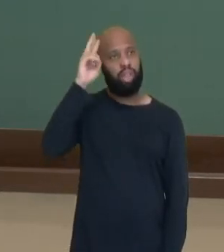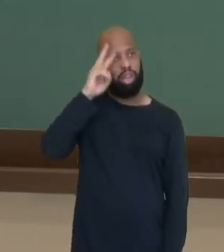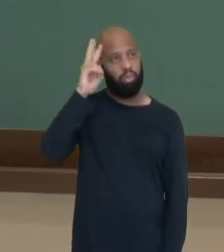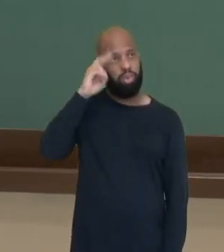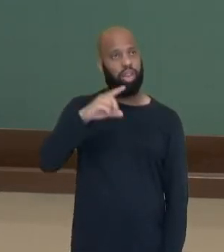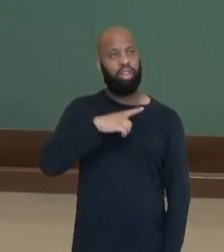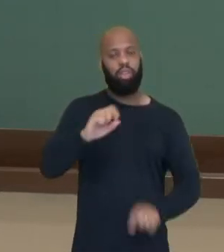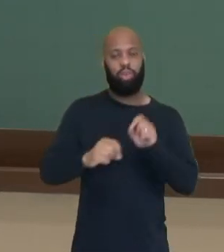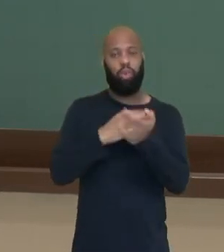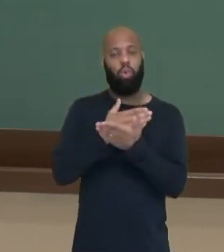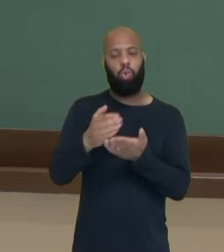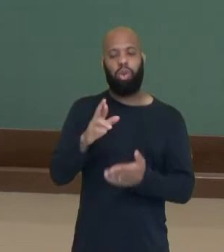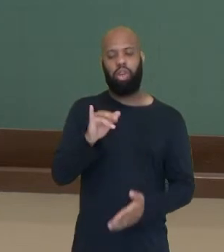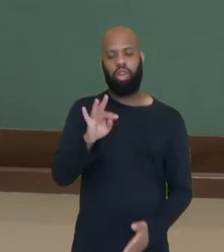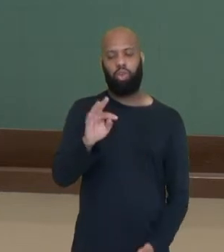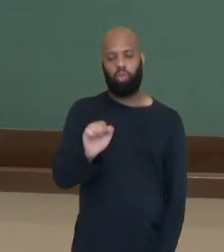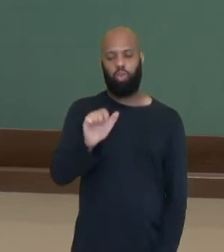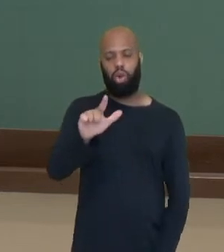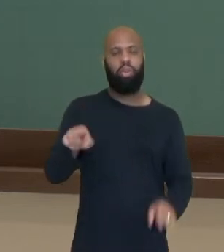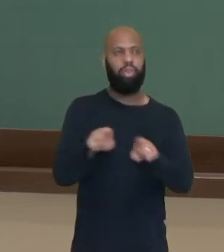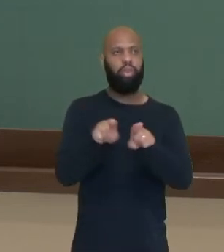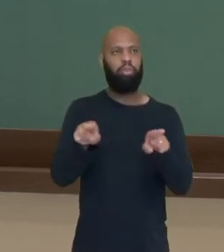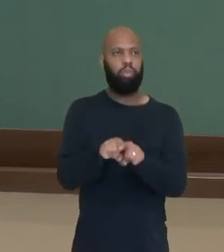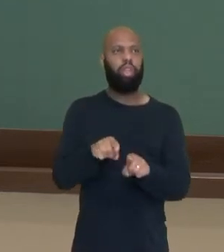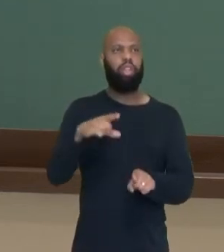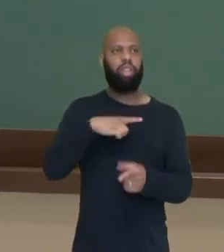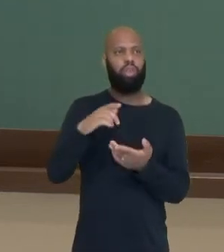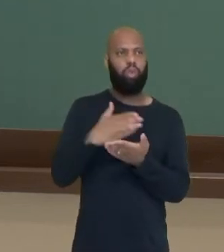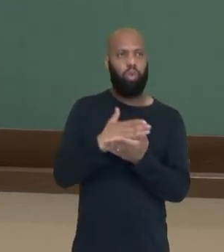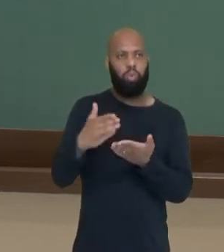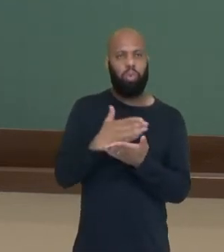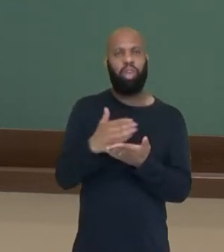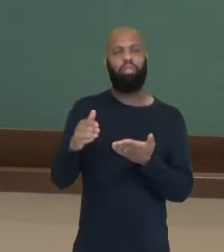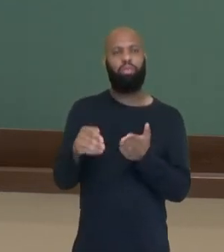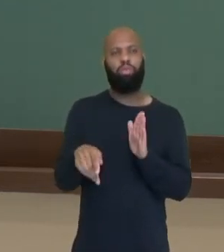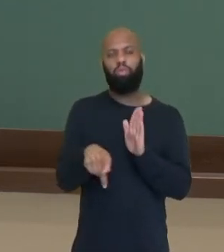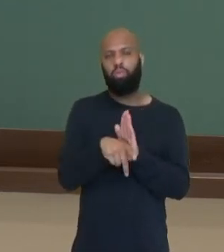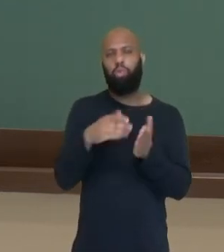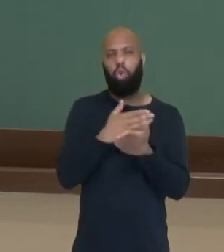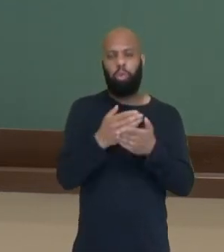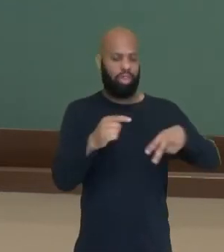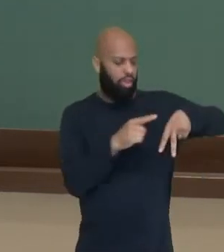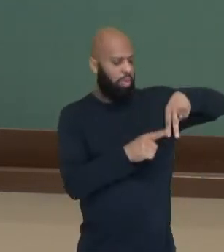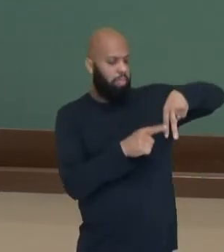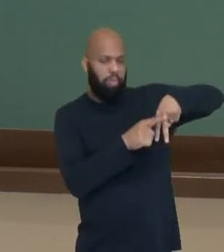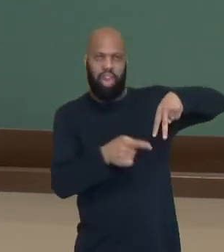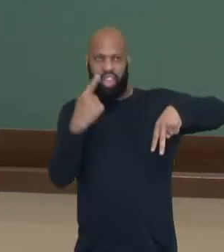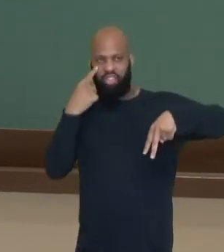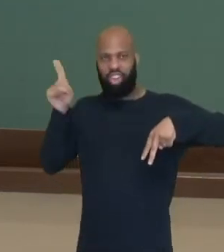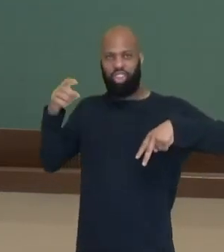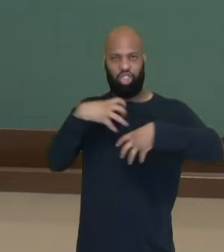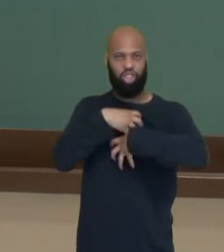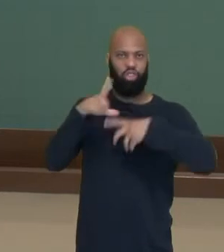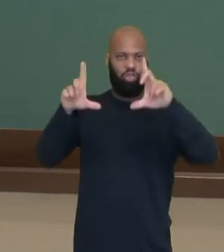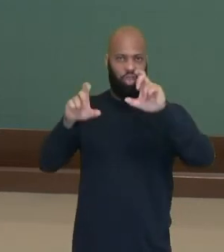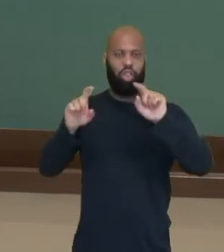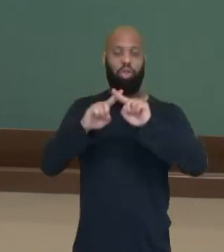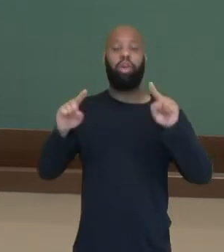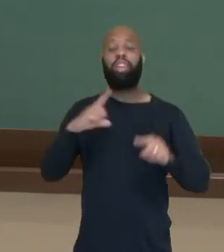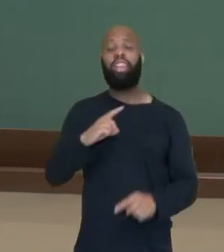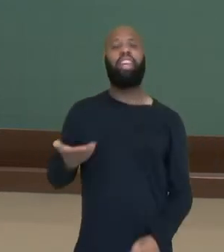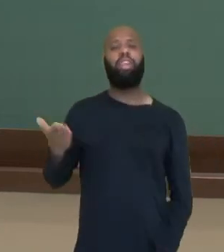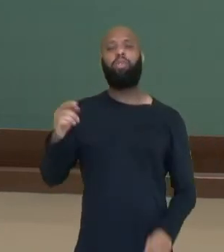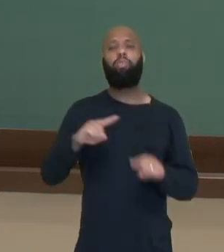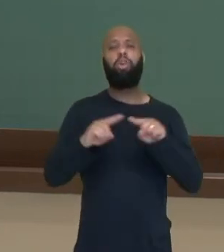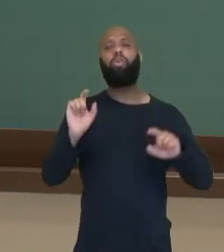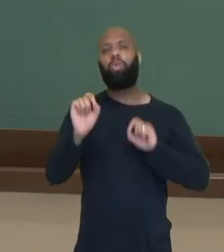o ritual aqui, né? Já da cerimônia de aquecimento, levantando as pernas. Mas fora os